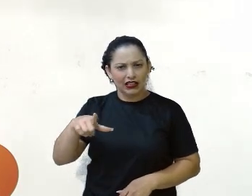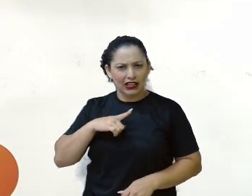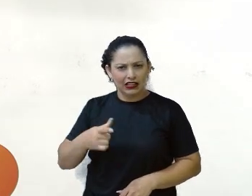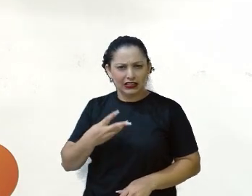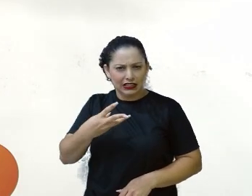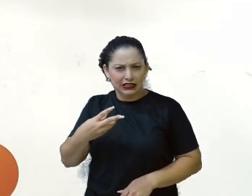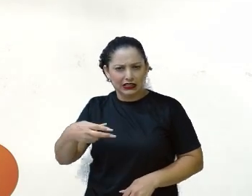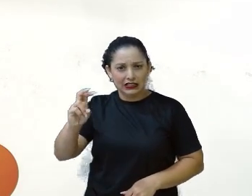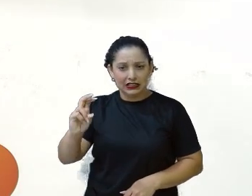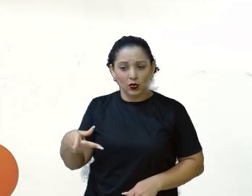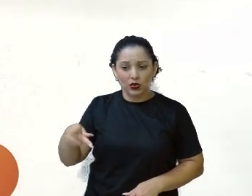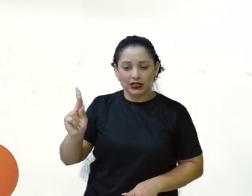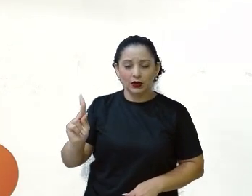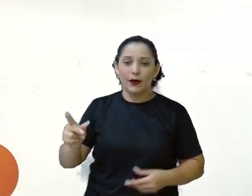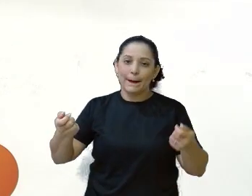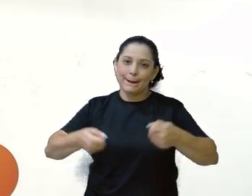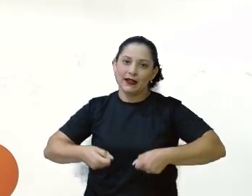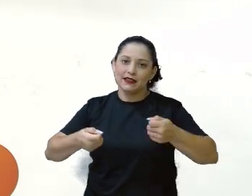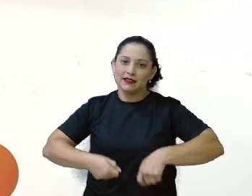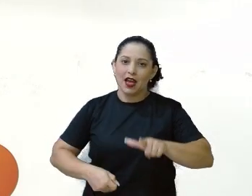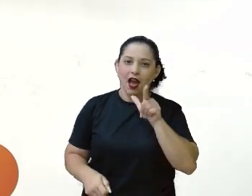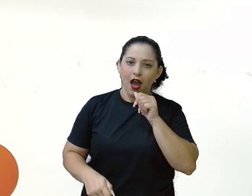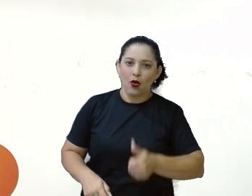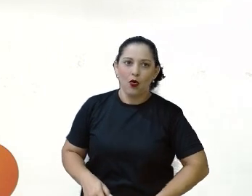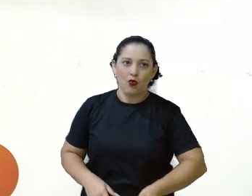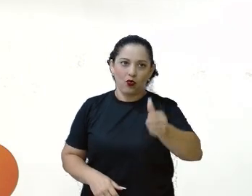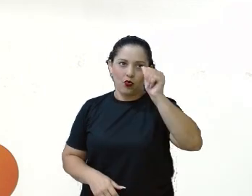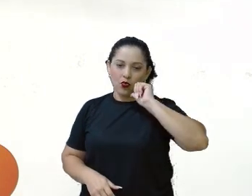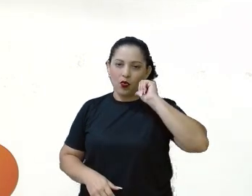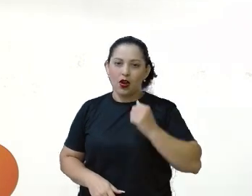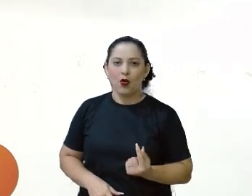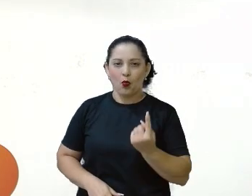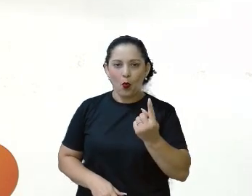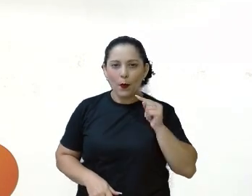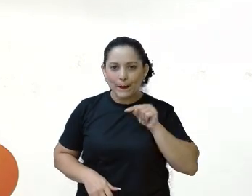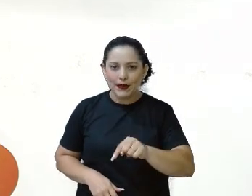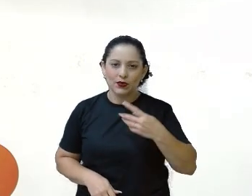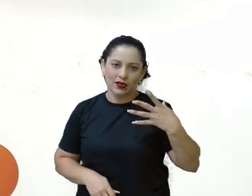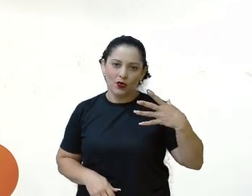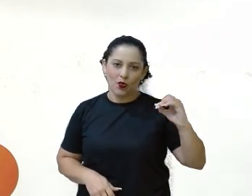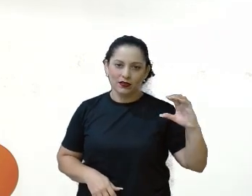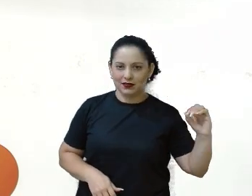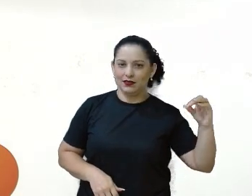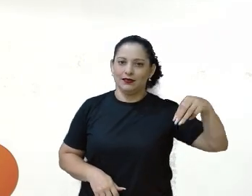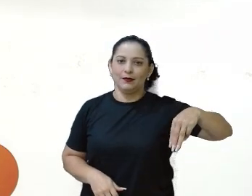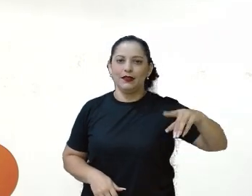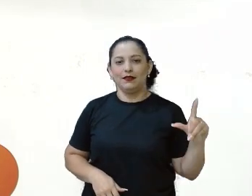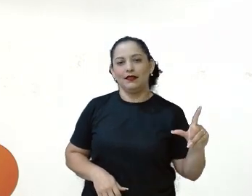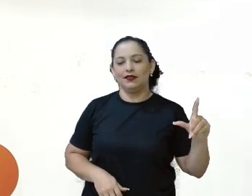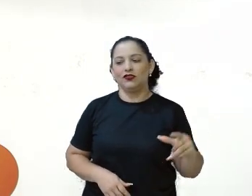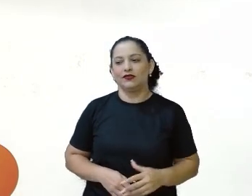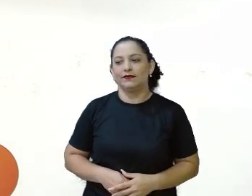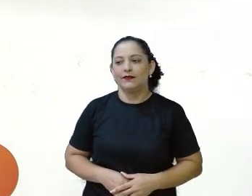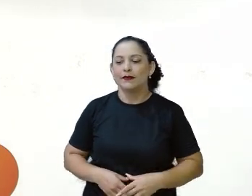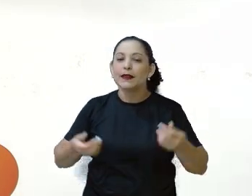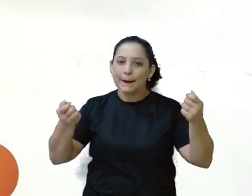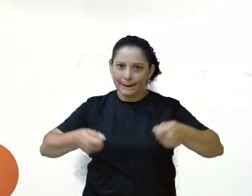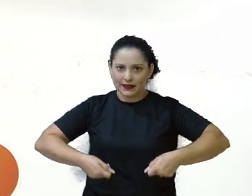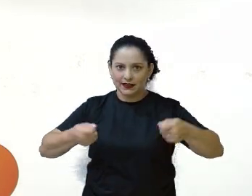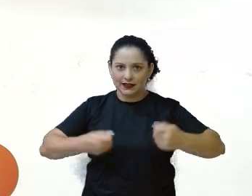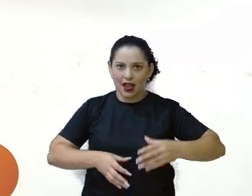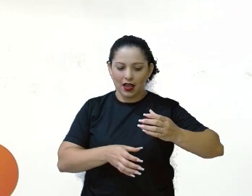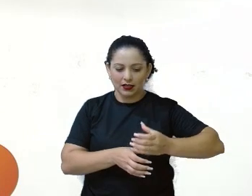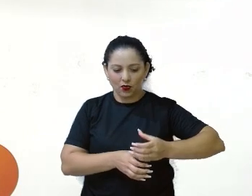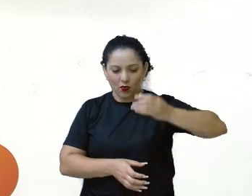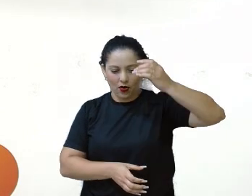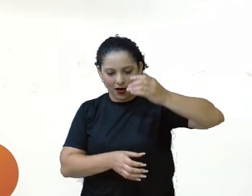beber em média 1.400 ml. Ou seja, ela precisa, na prática, tomar uma